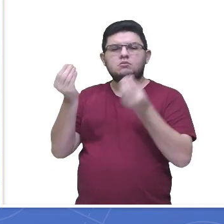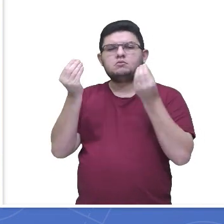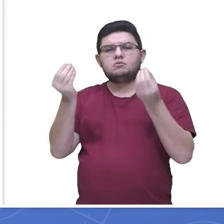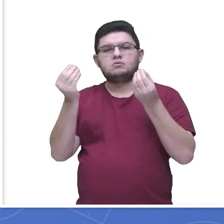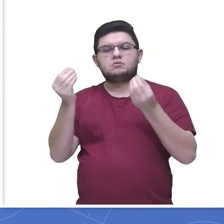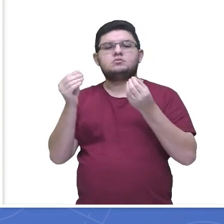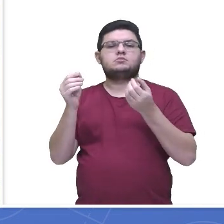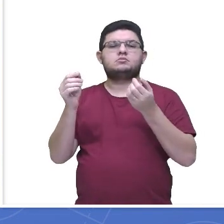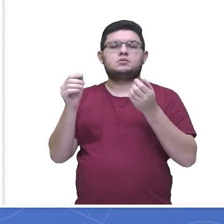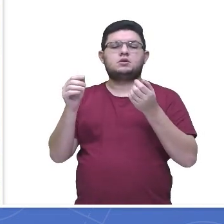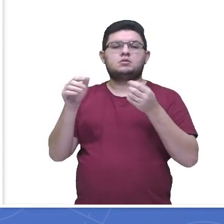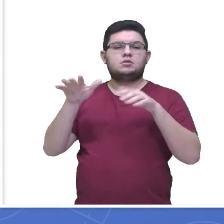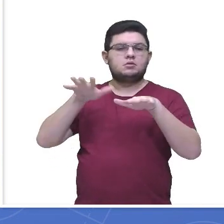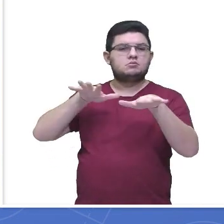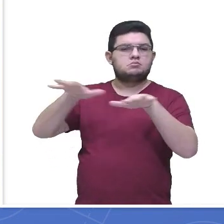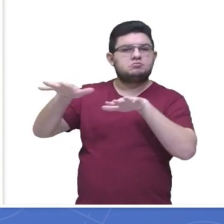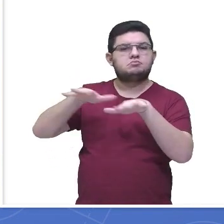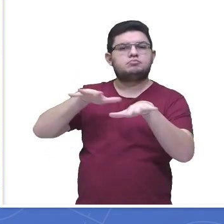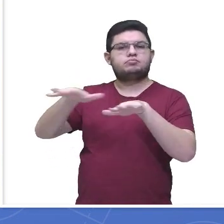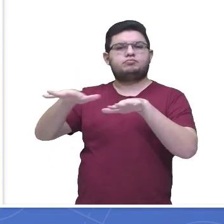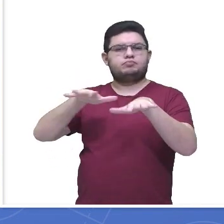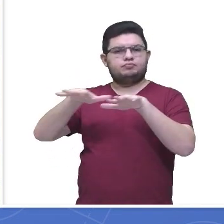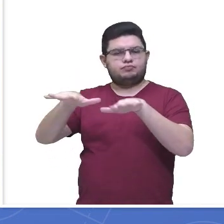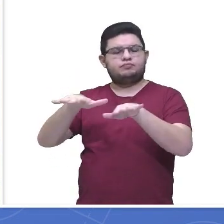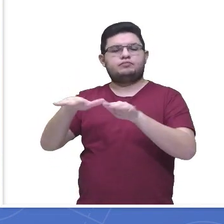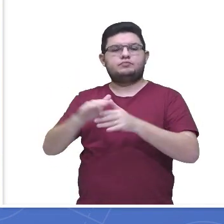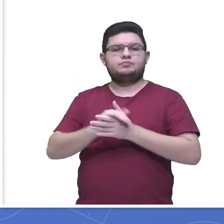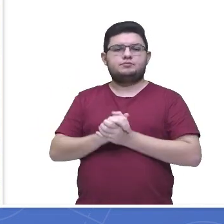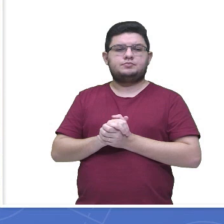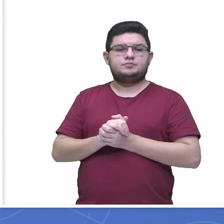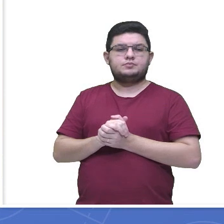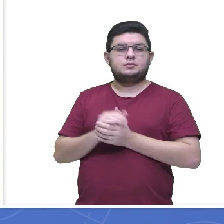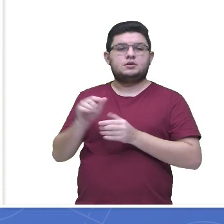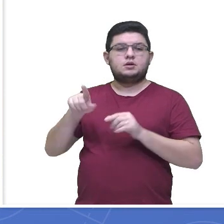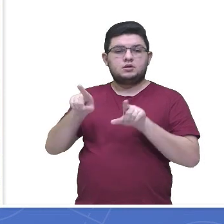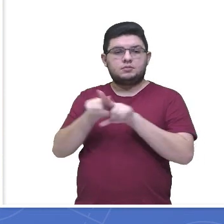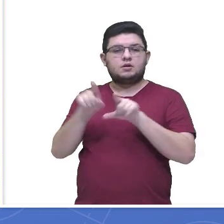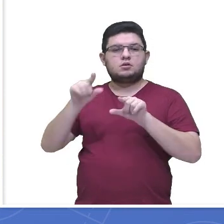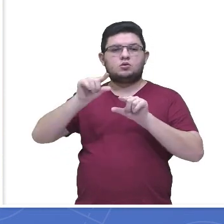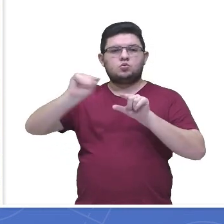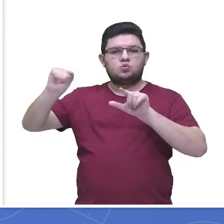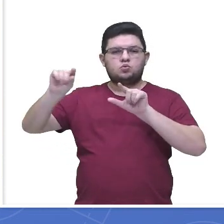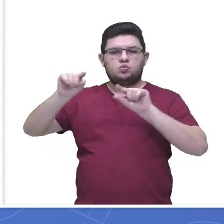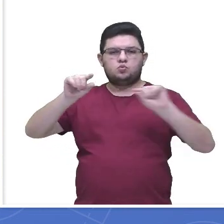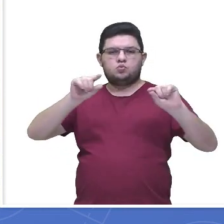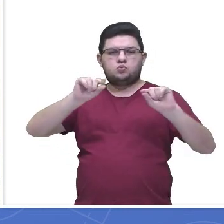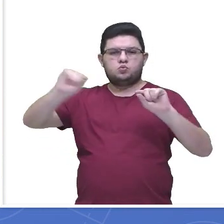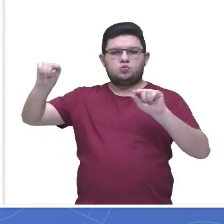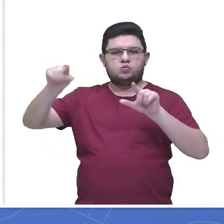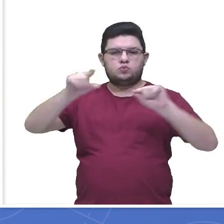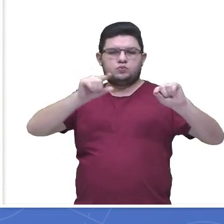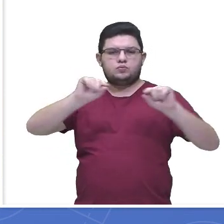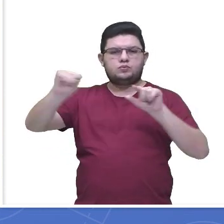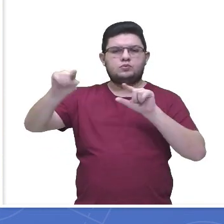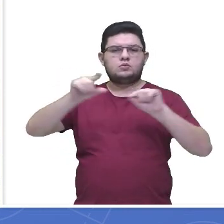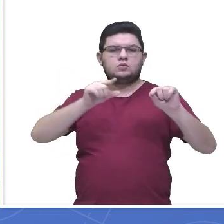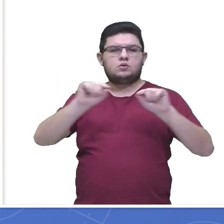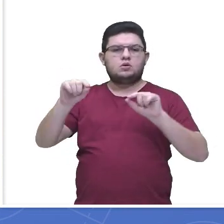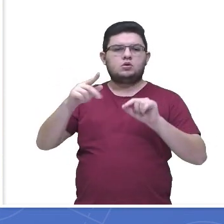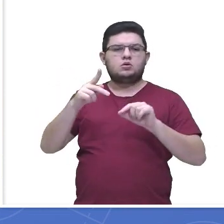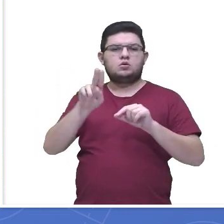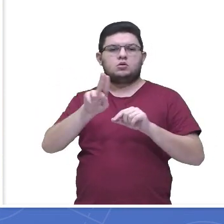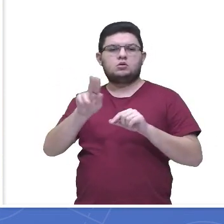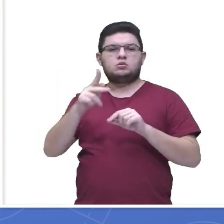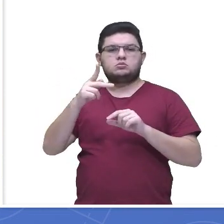locomova. Além disso, esses cílios aqui que a gente está visualizando, ó, eles são chamados pilos. Eles